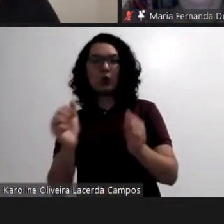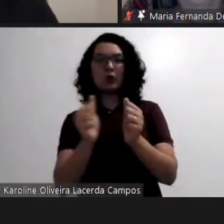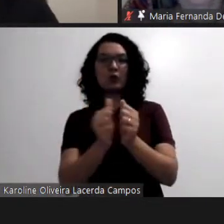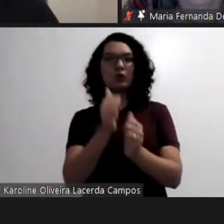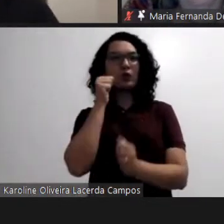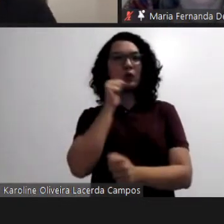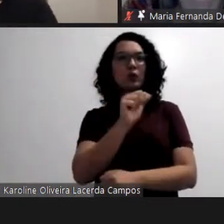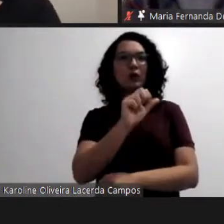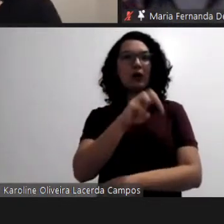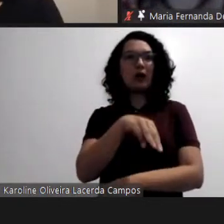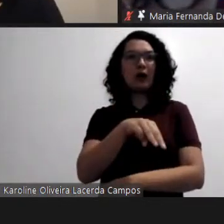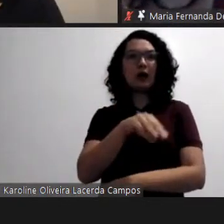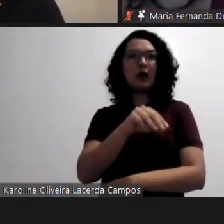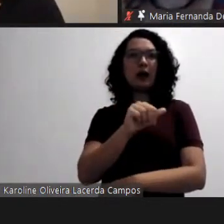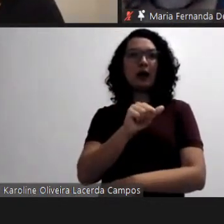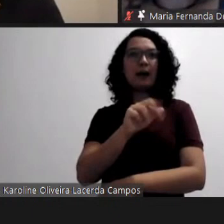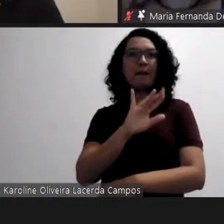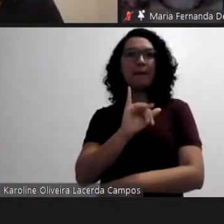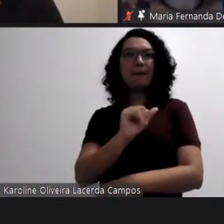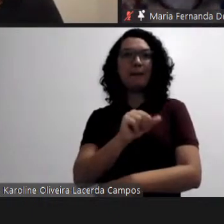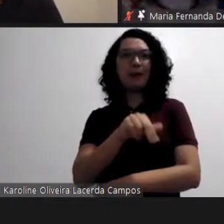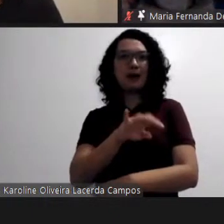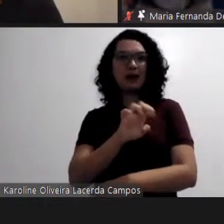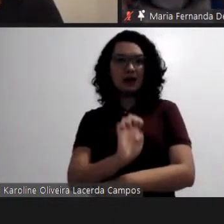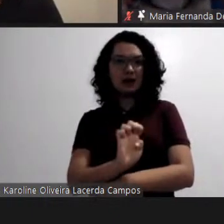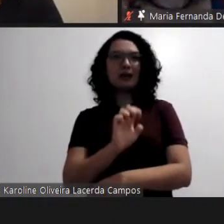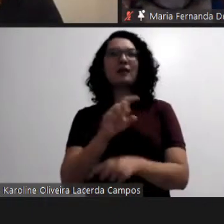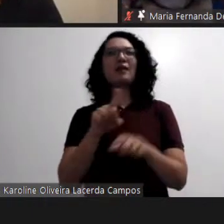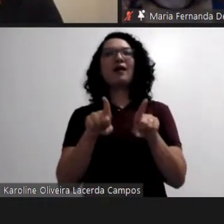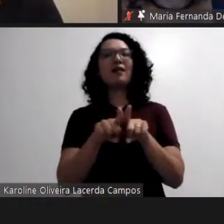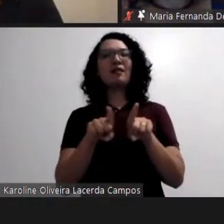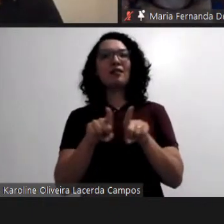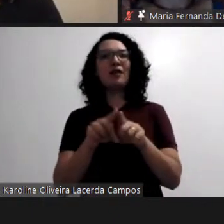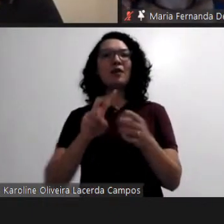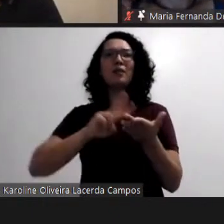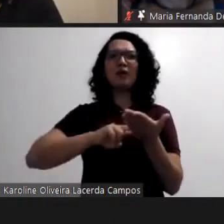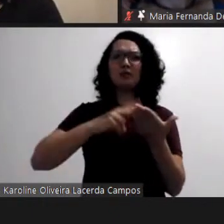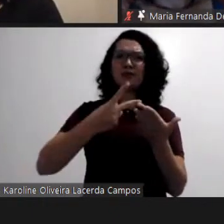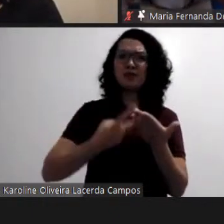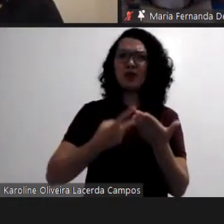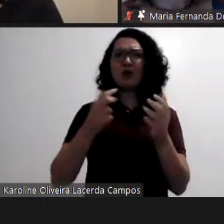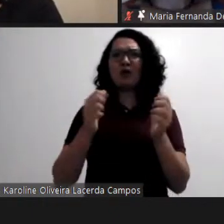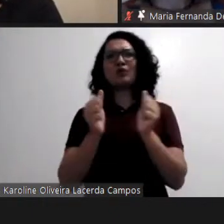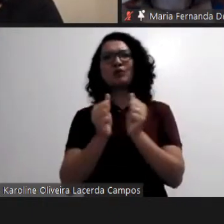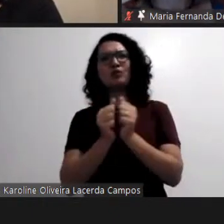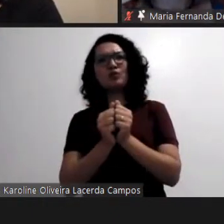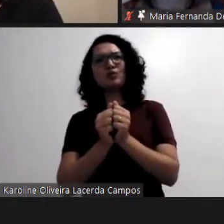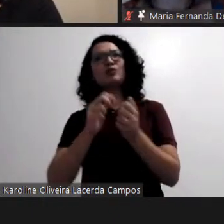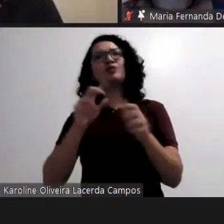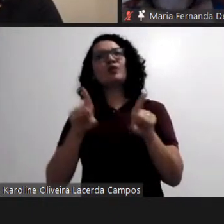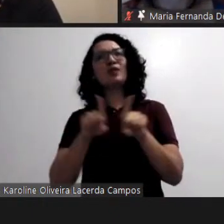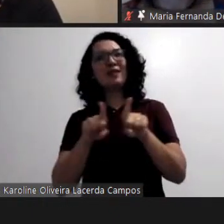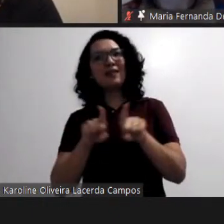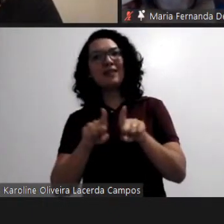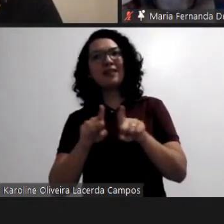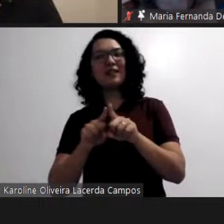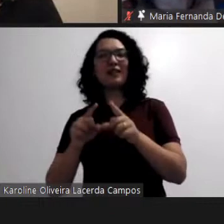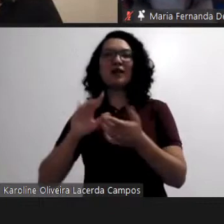também tradutores e intérpretes de linguagem de sinais que têm segurado essa barra e